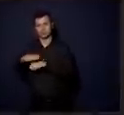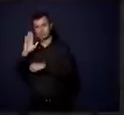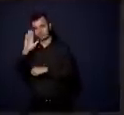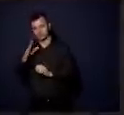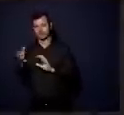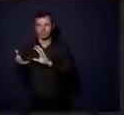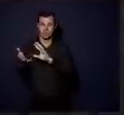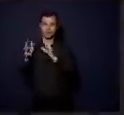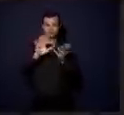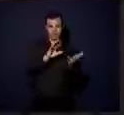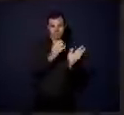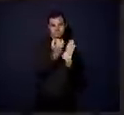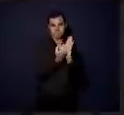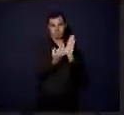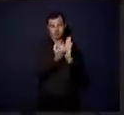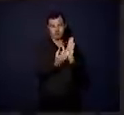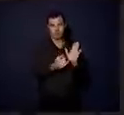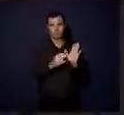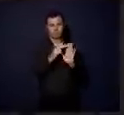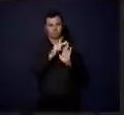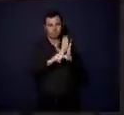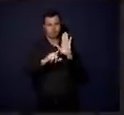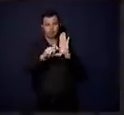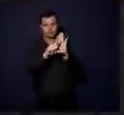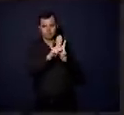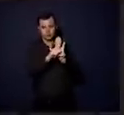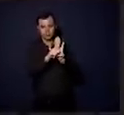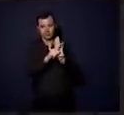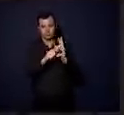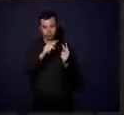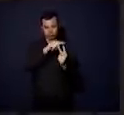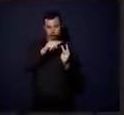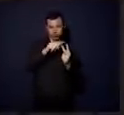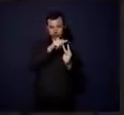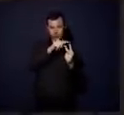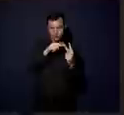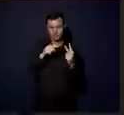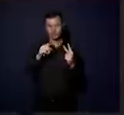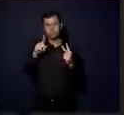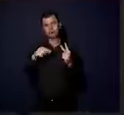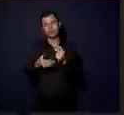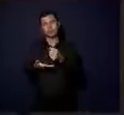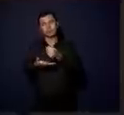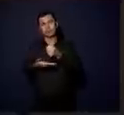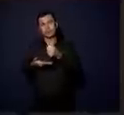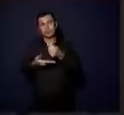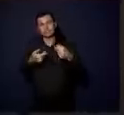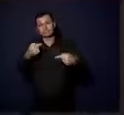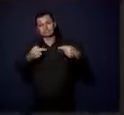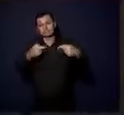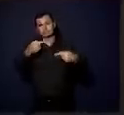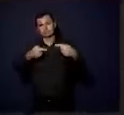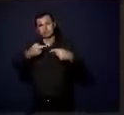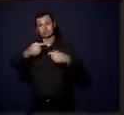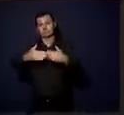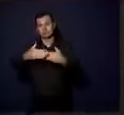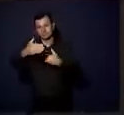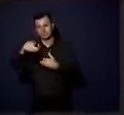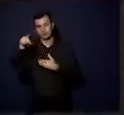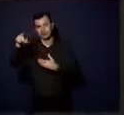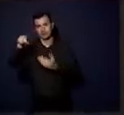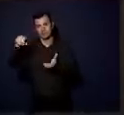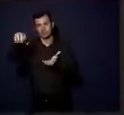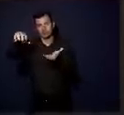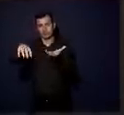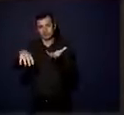tem nas duas nos dois projetos na pe-45 na PEC 110 que vão ser a base da discussão Acredito eu que vai ser feito no Congresso